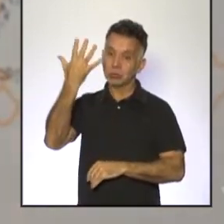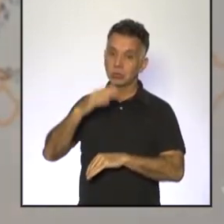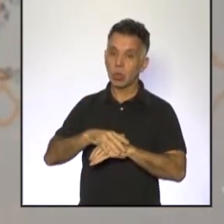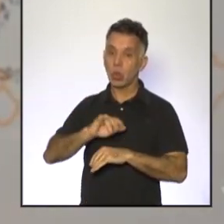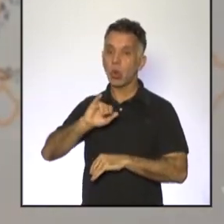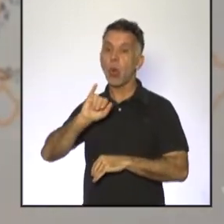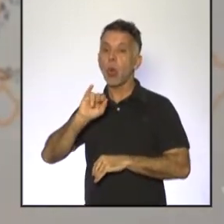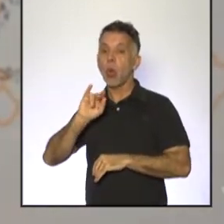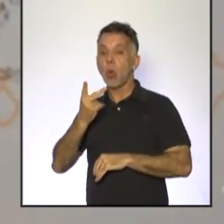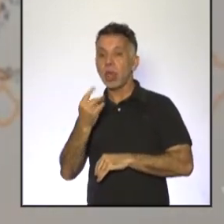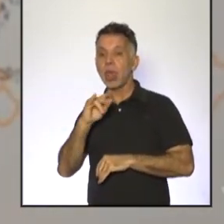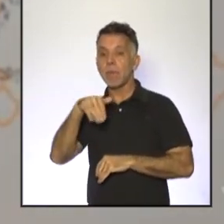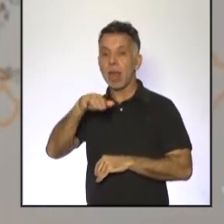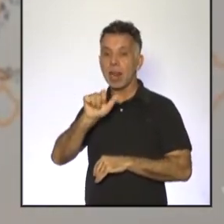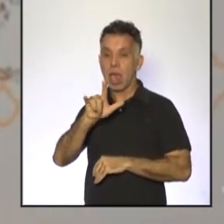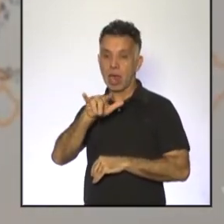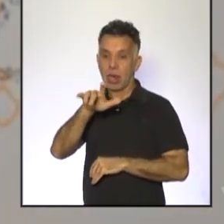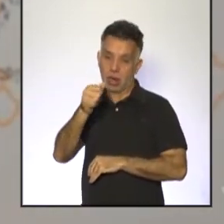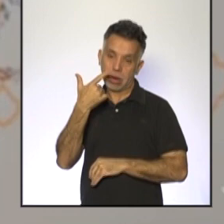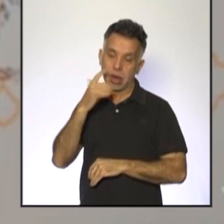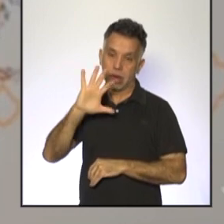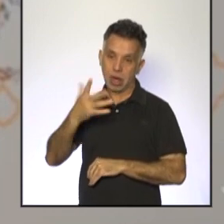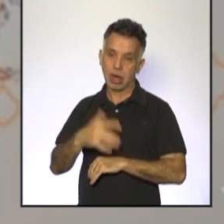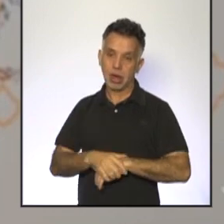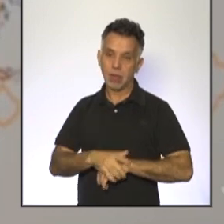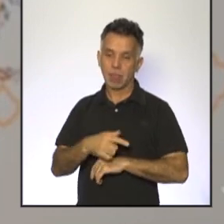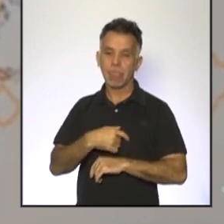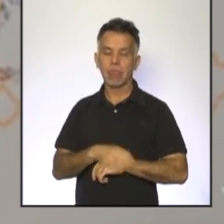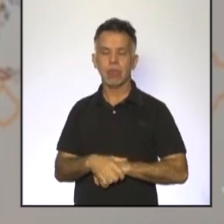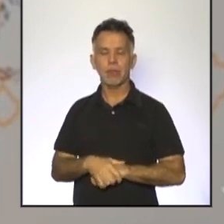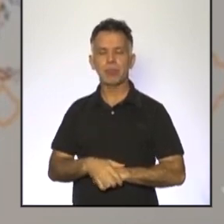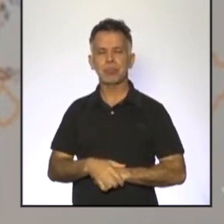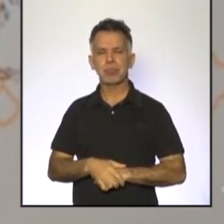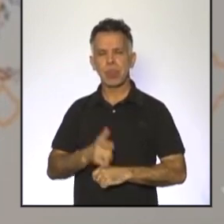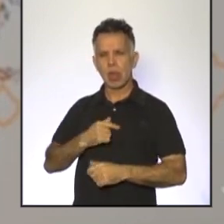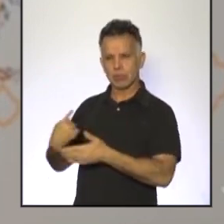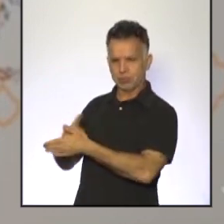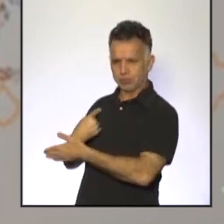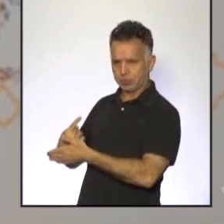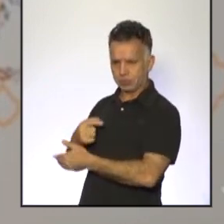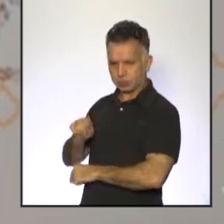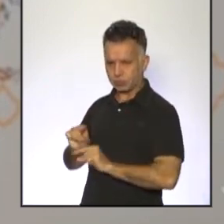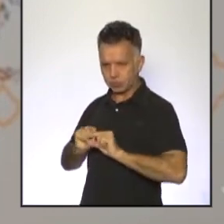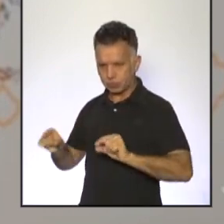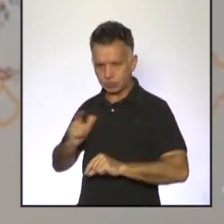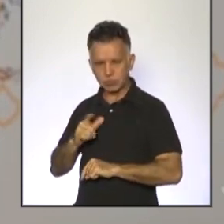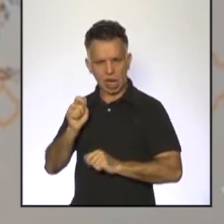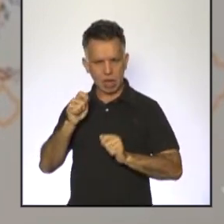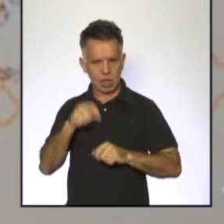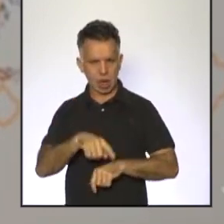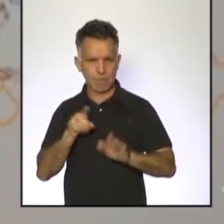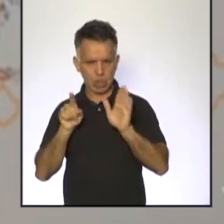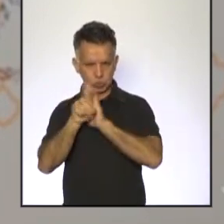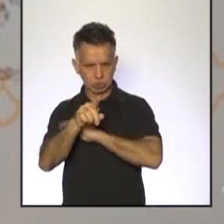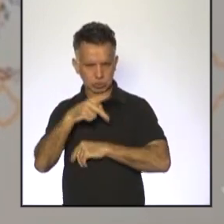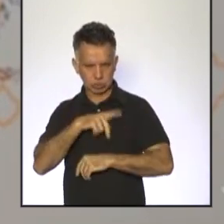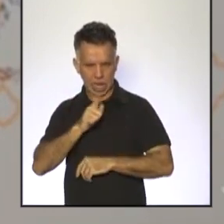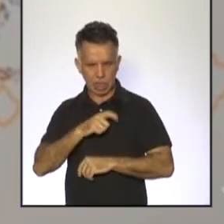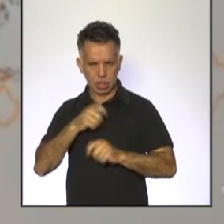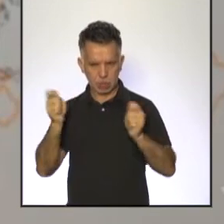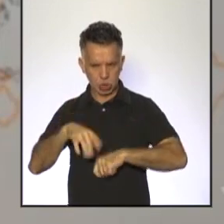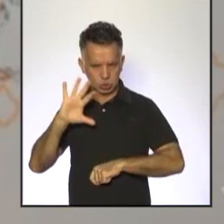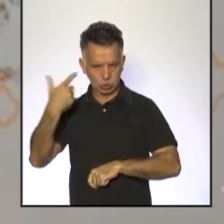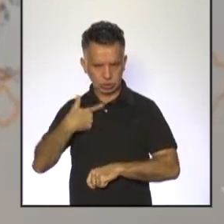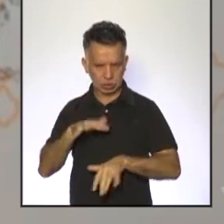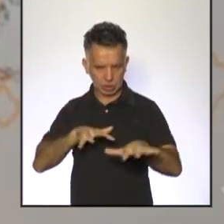dúvidas agora. Tem aqui, Pedro de Oliveira, tem possibilidade de terremoto no Brasil? Não só tem possibilidade,